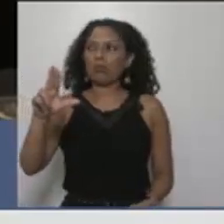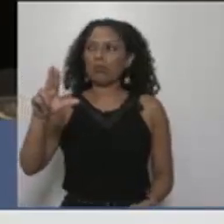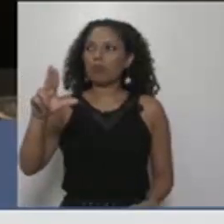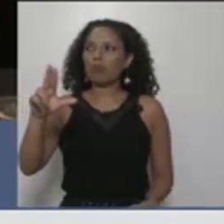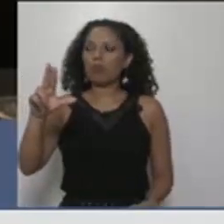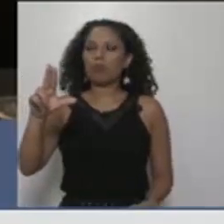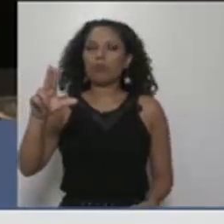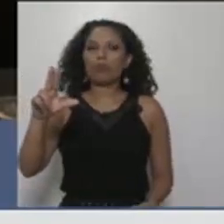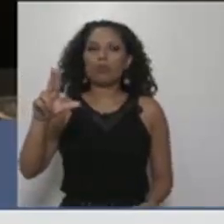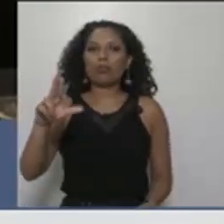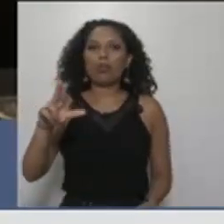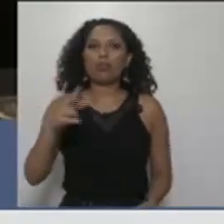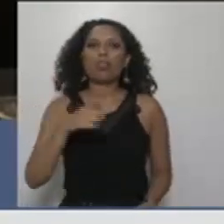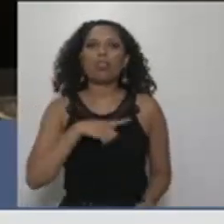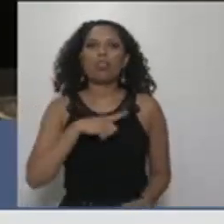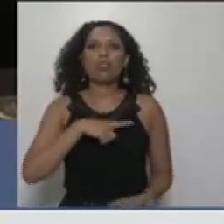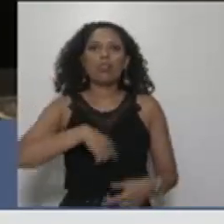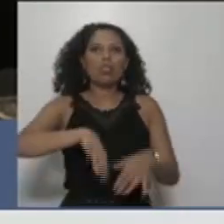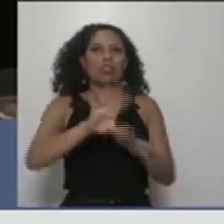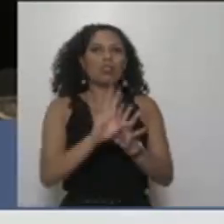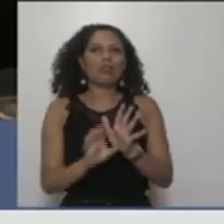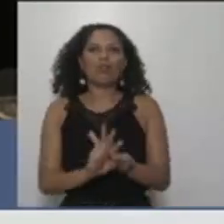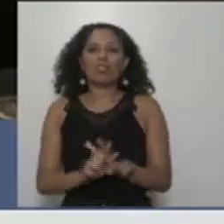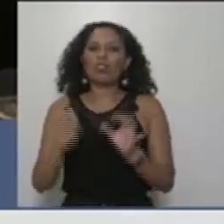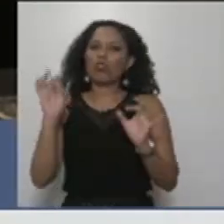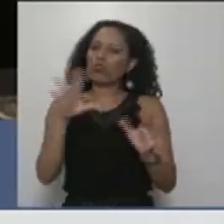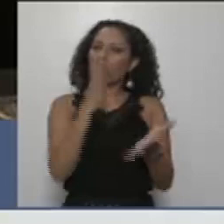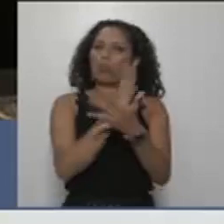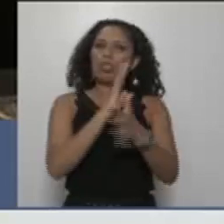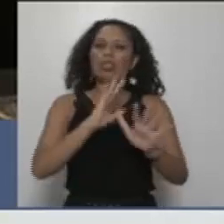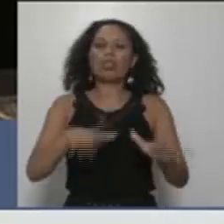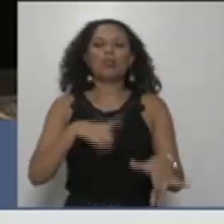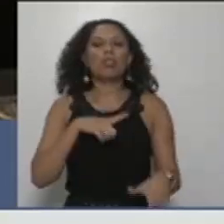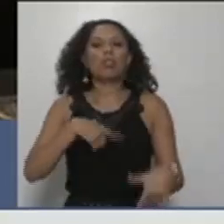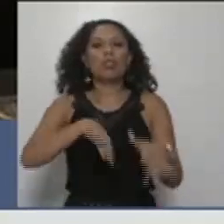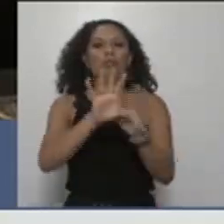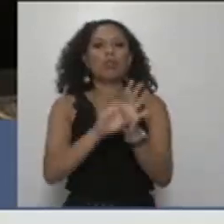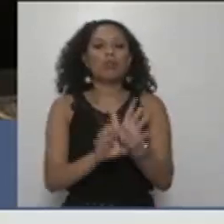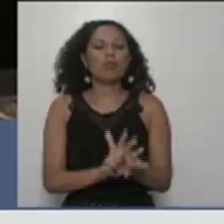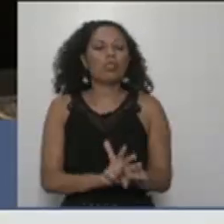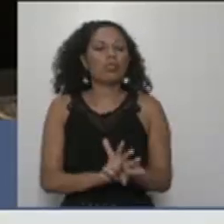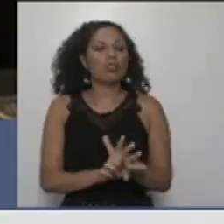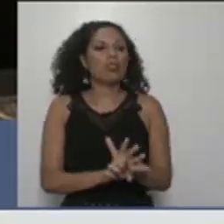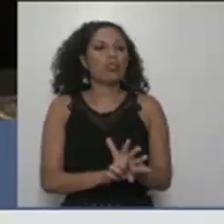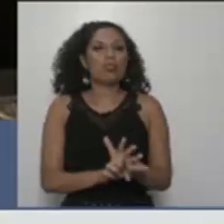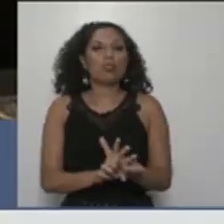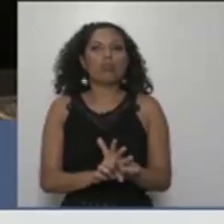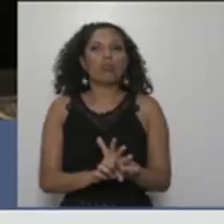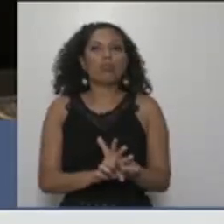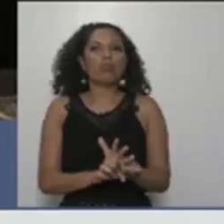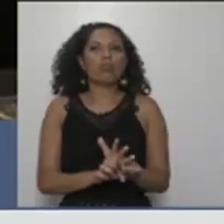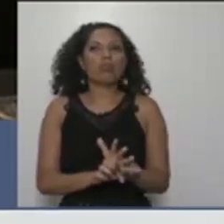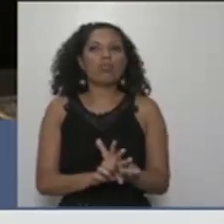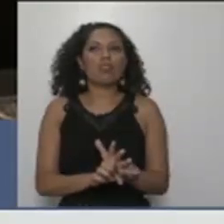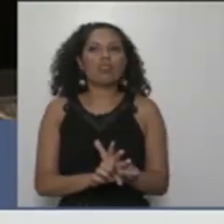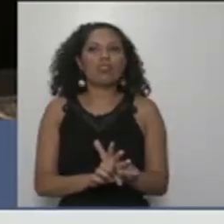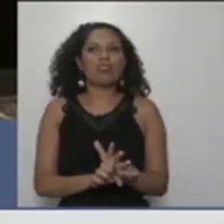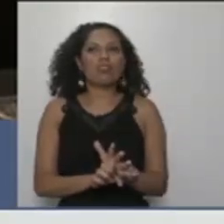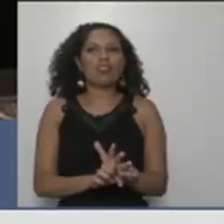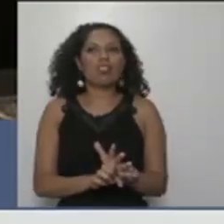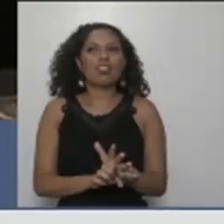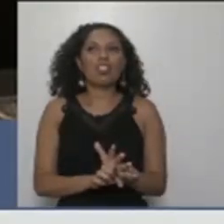Emendas. Deputada enfermeira. Emendas, só para terminar, emendas que excetuam-se da